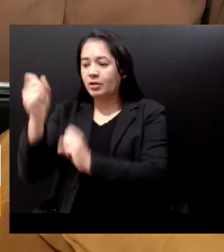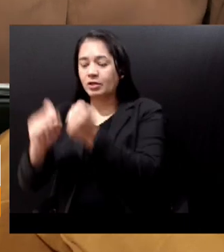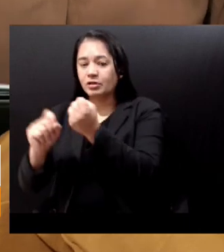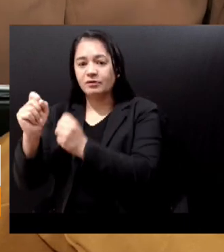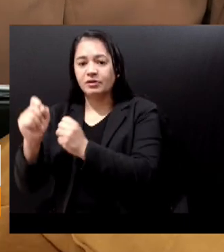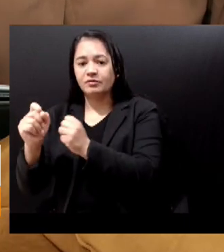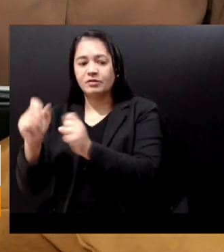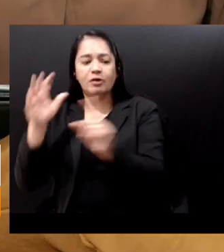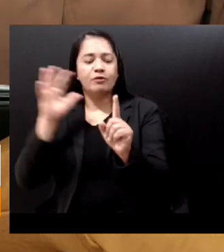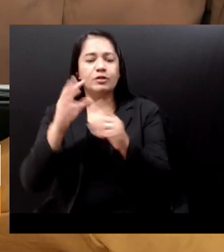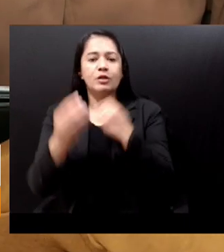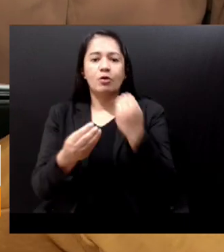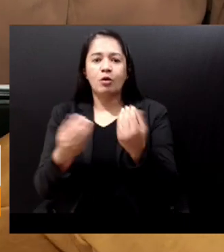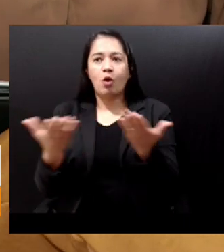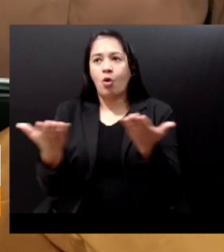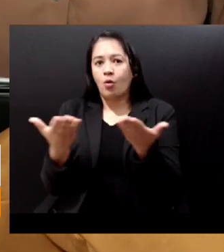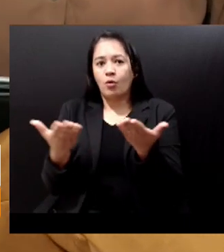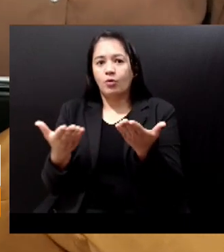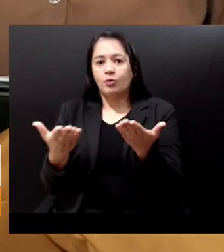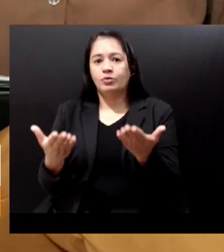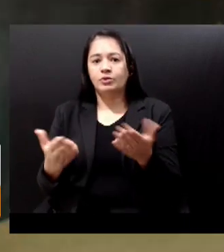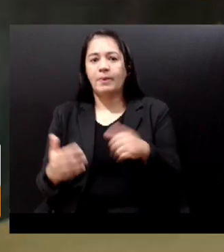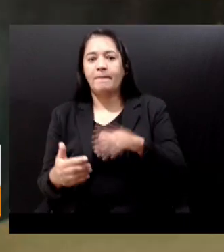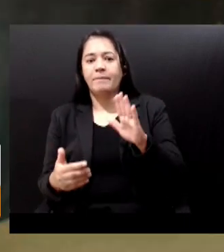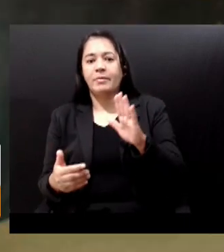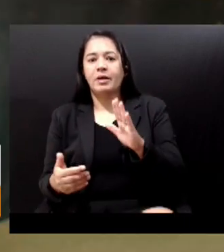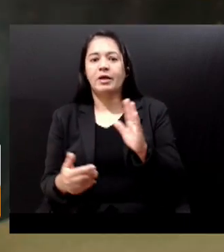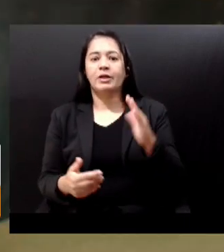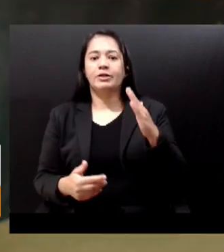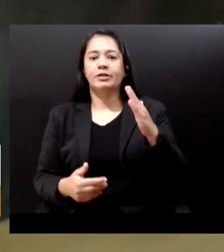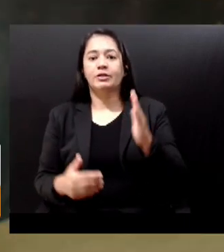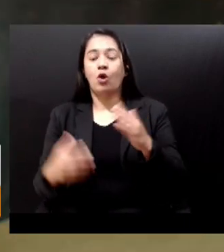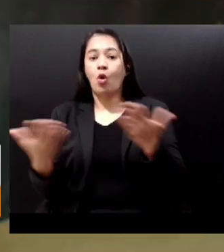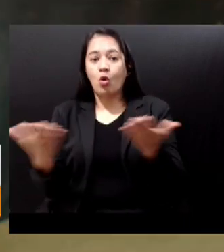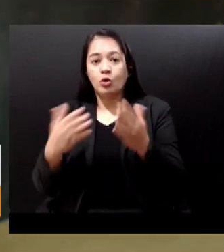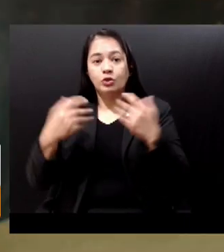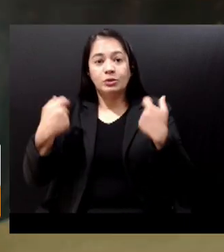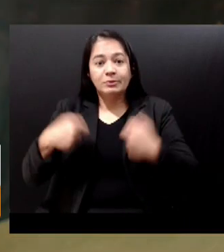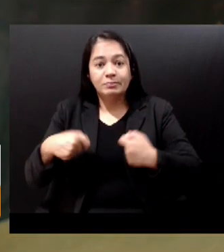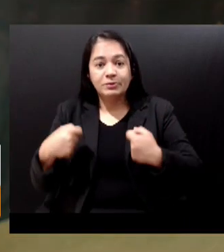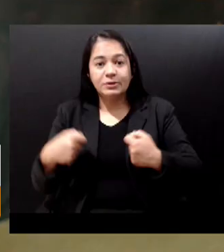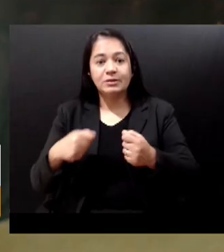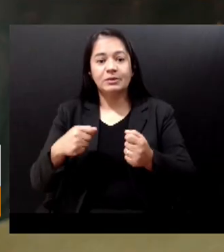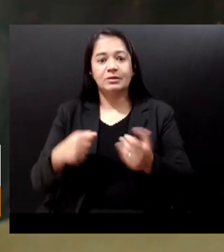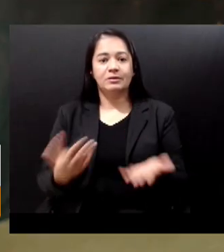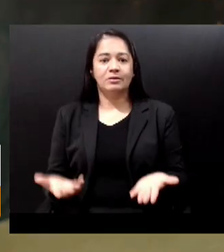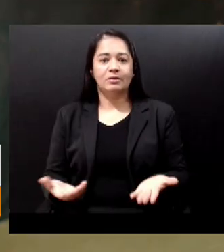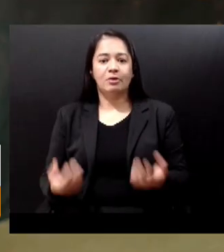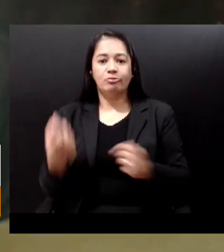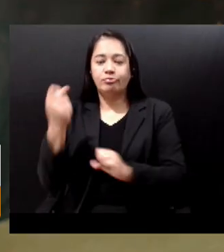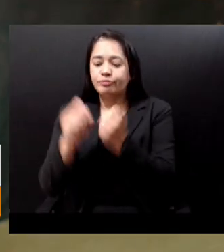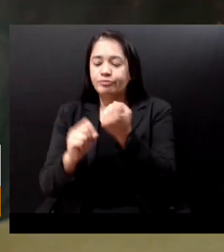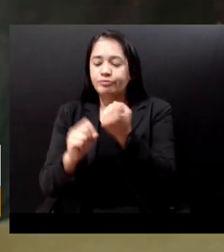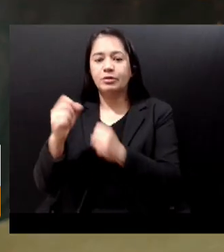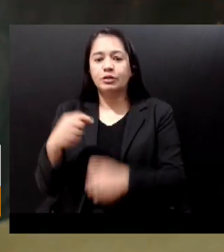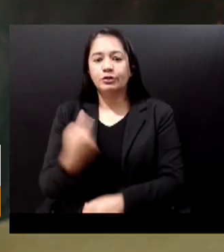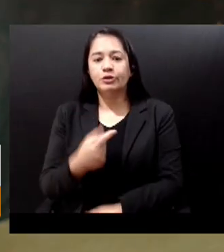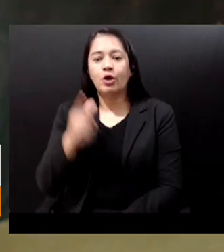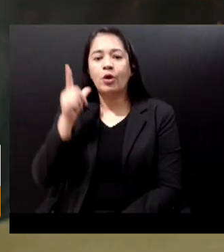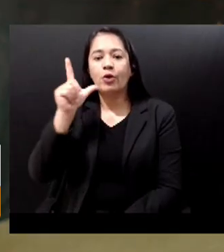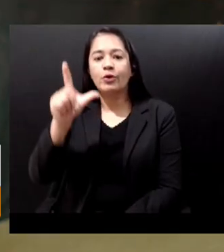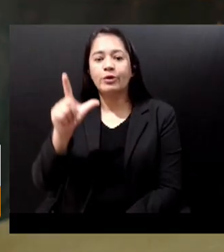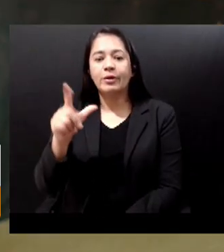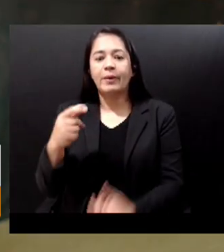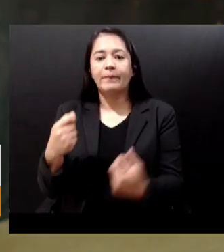hoje é mais que moda, é necessário, né, a atividade física. E para a gente ter atividade física, a gente tem que ter a disciplina,